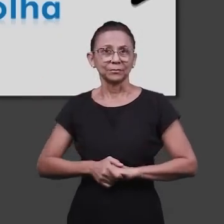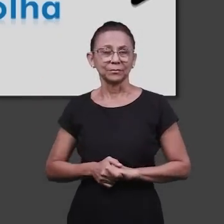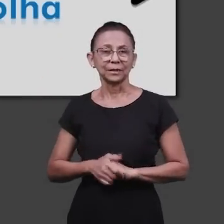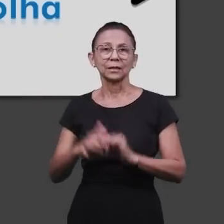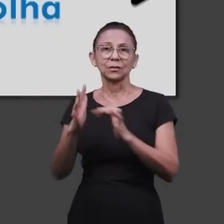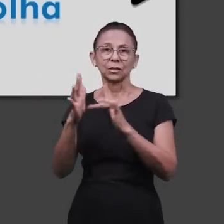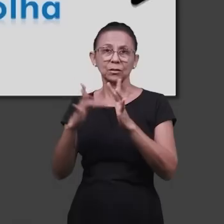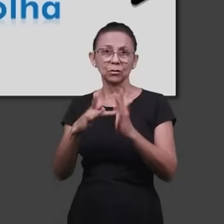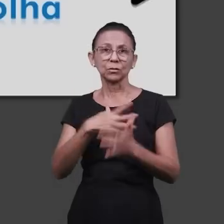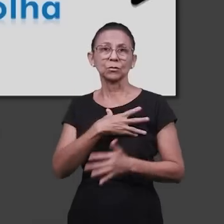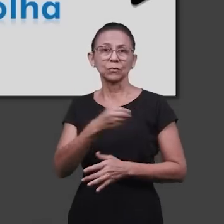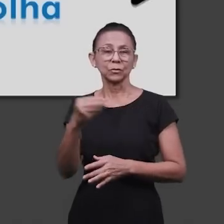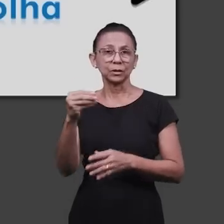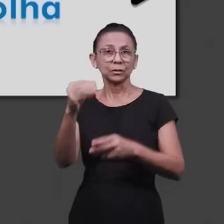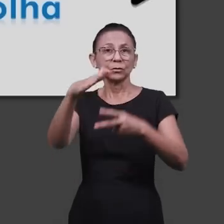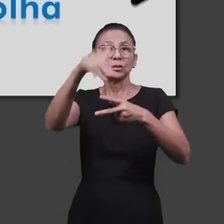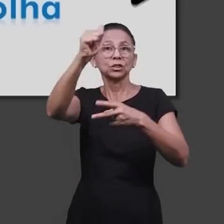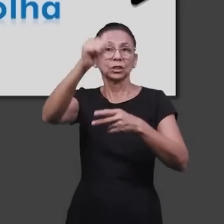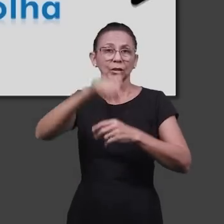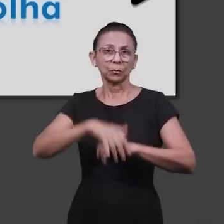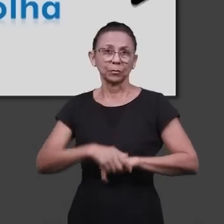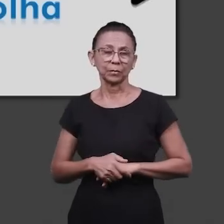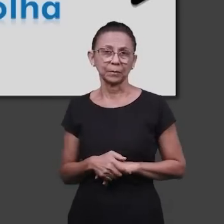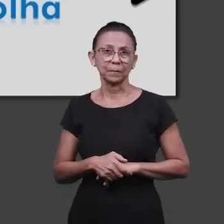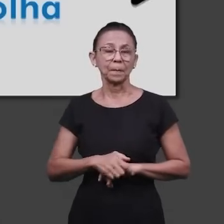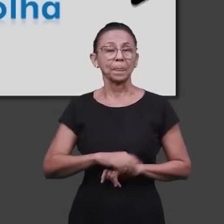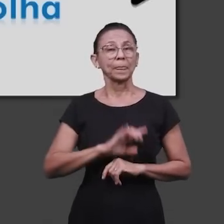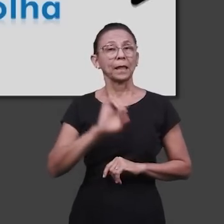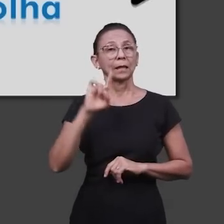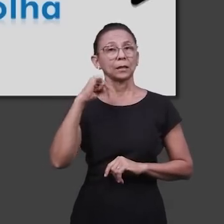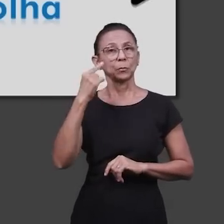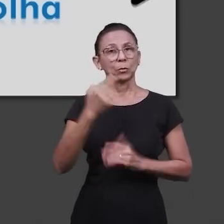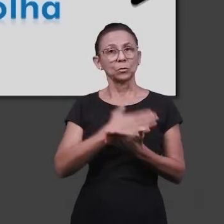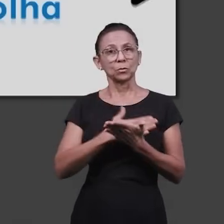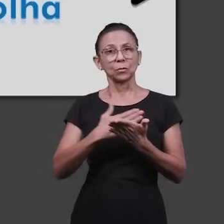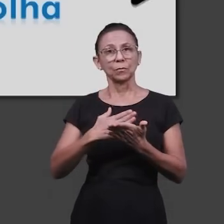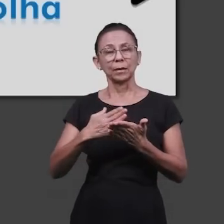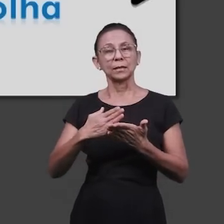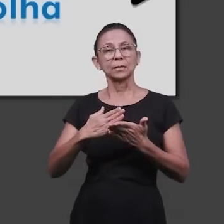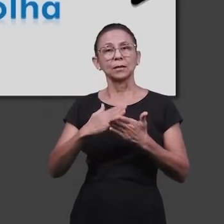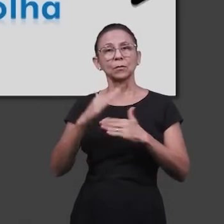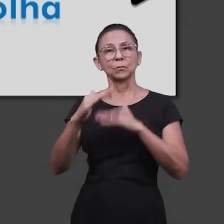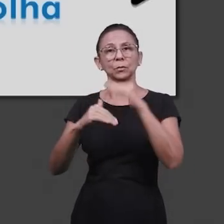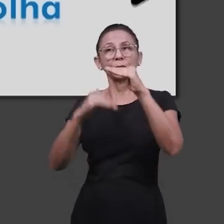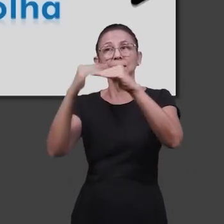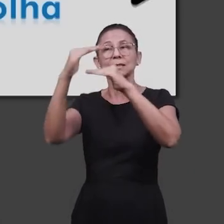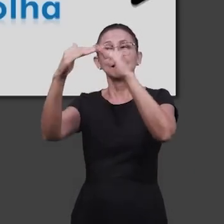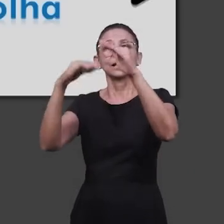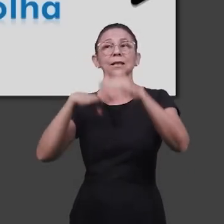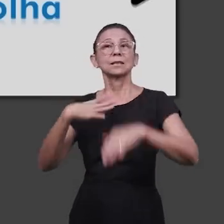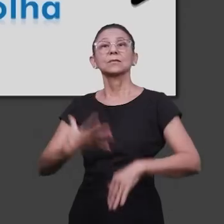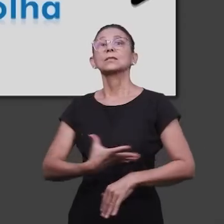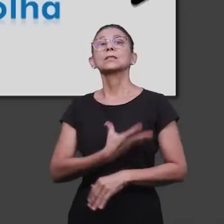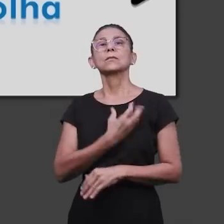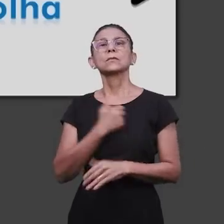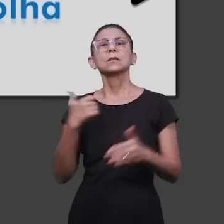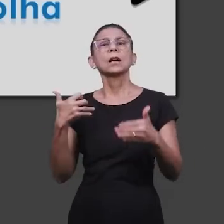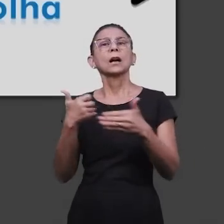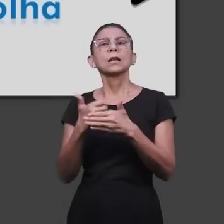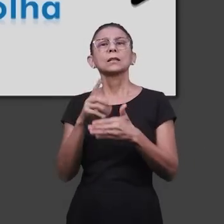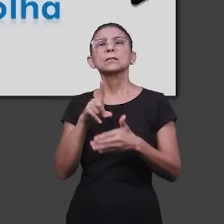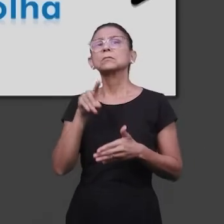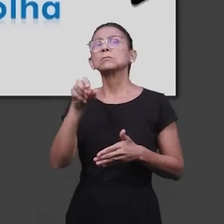processo é em santificação, porque a palavra de Deus diz, eleito segundo a presciência de Deus Pai, em santificação do